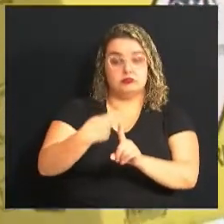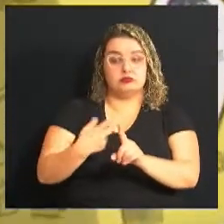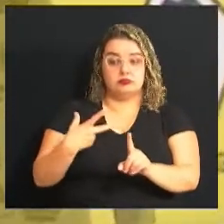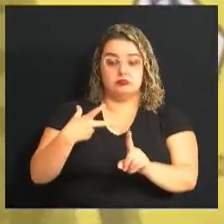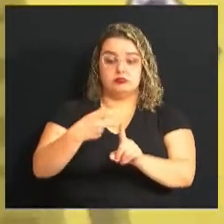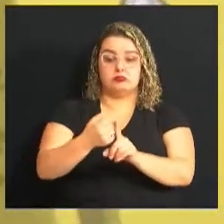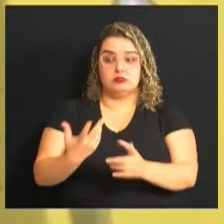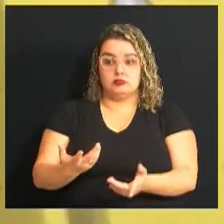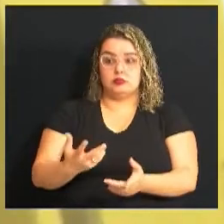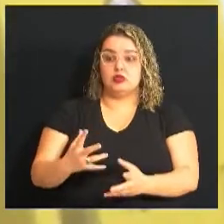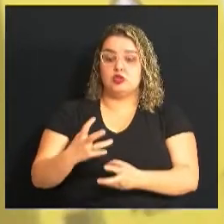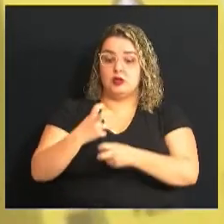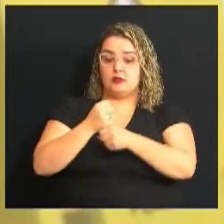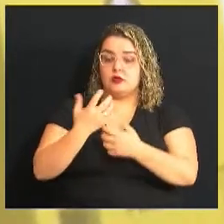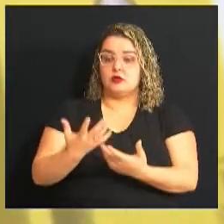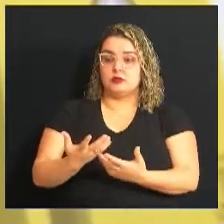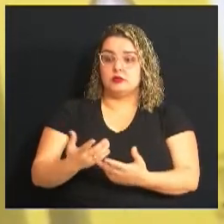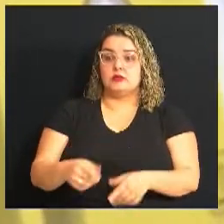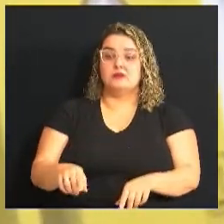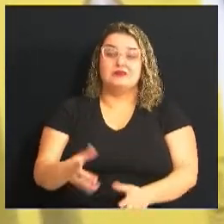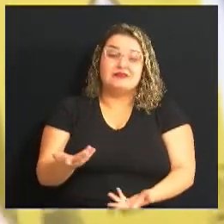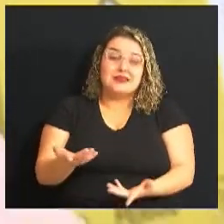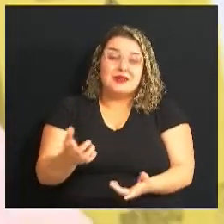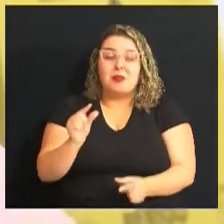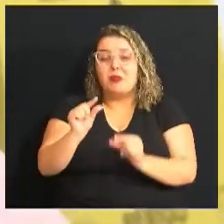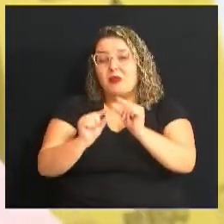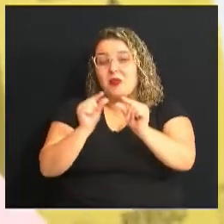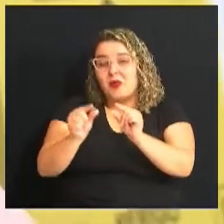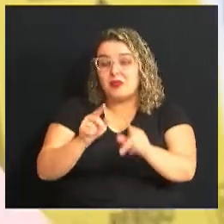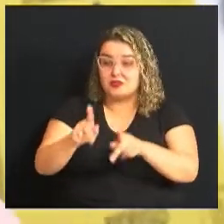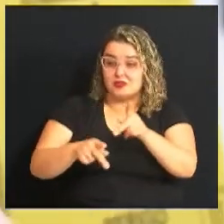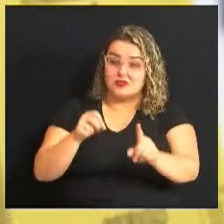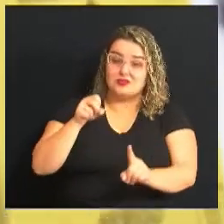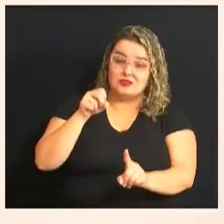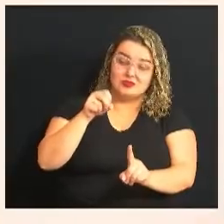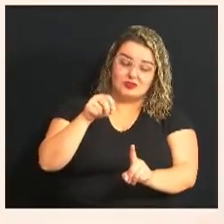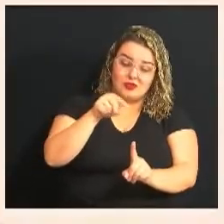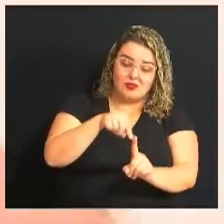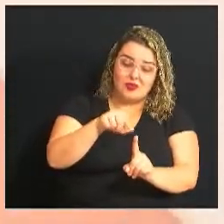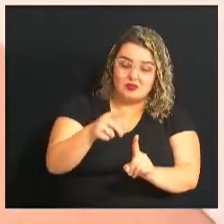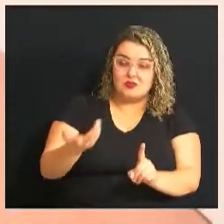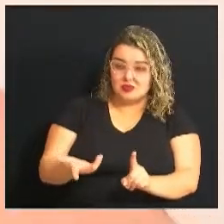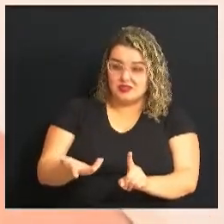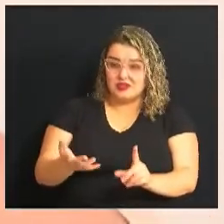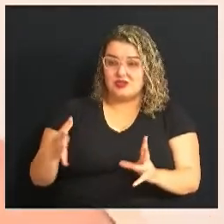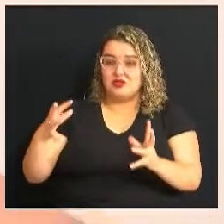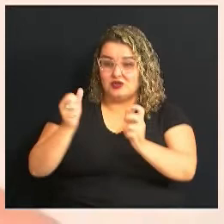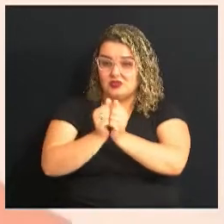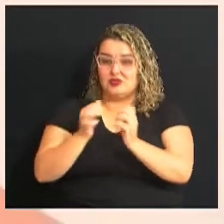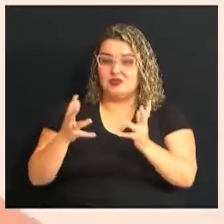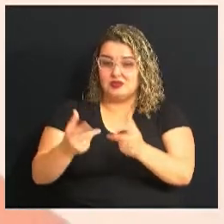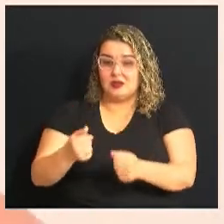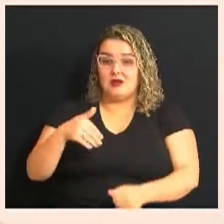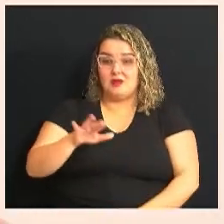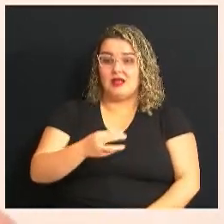de reforço, que está bem aquém do público-alvo, que são aí, juntando todas essas faixas etárias, mais de 300 mil pessoas.